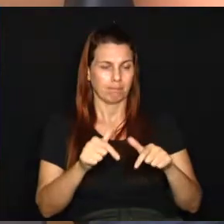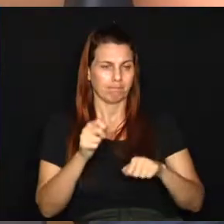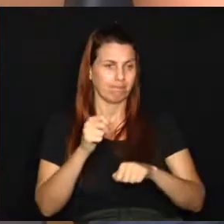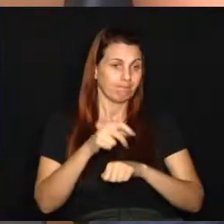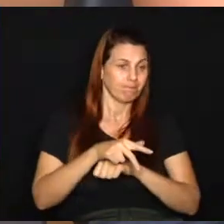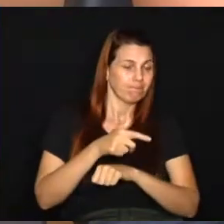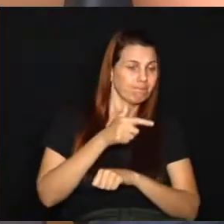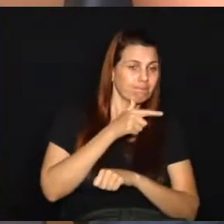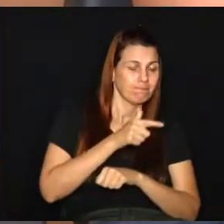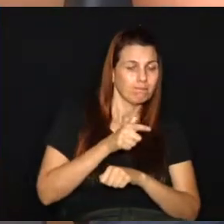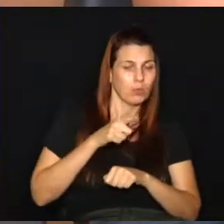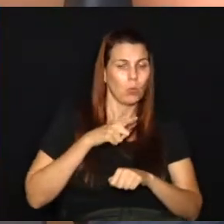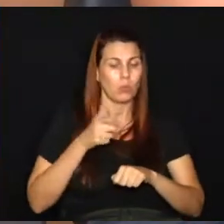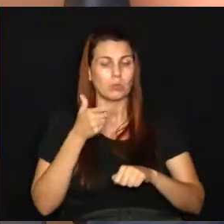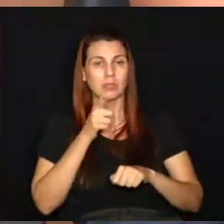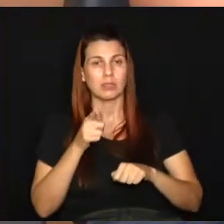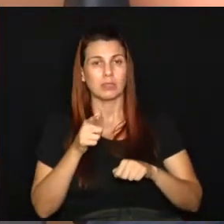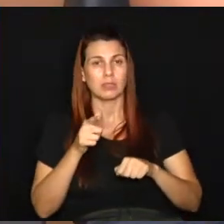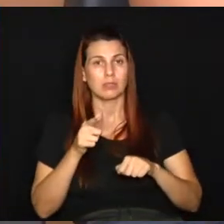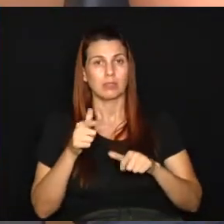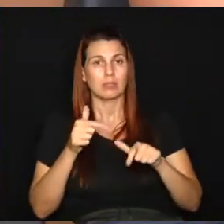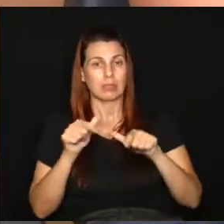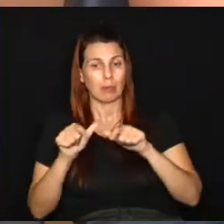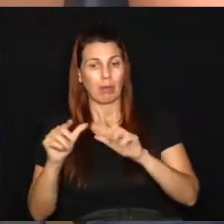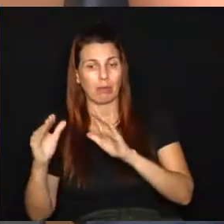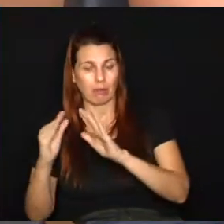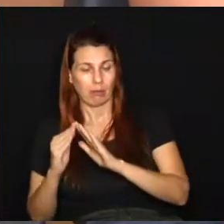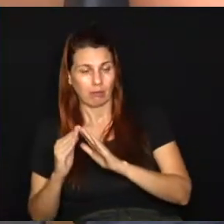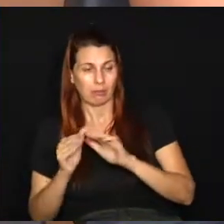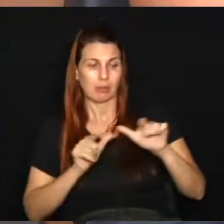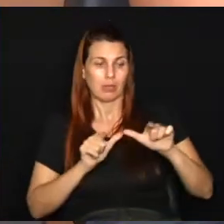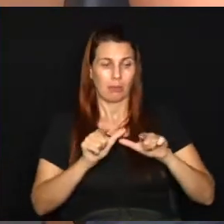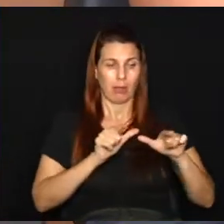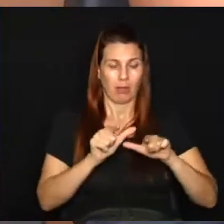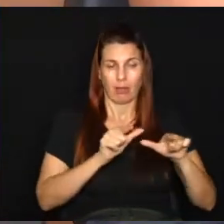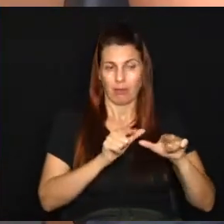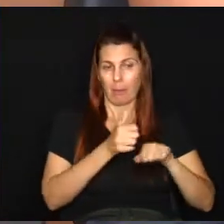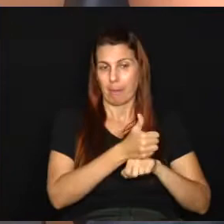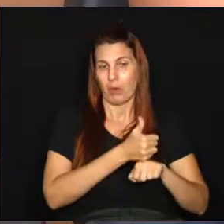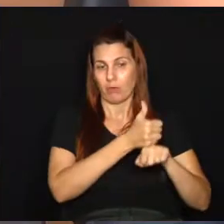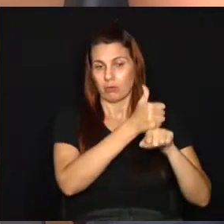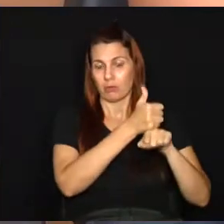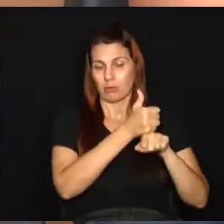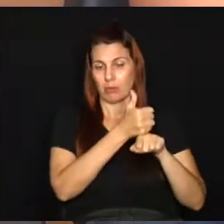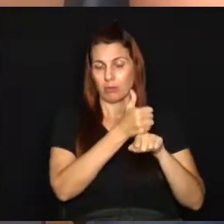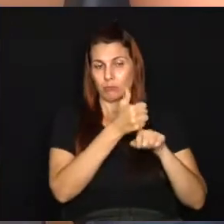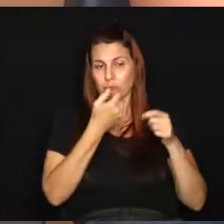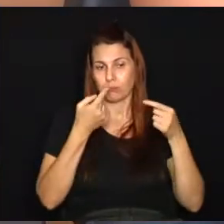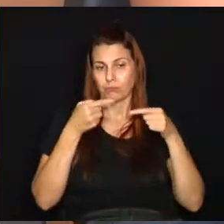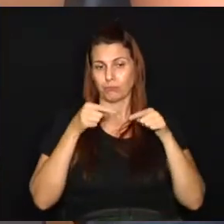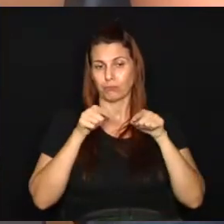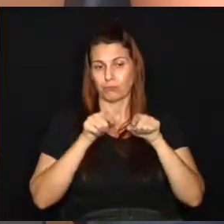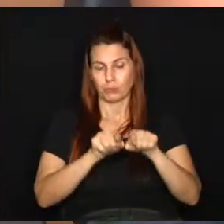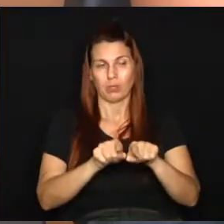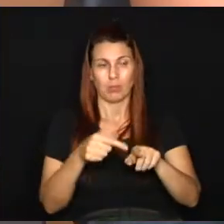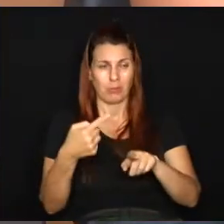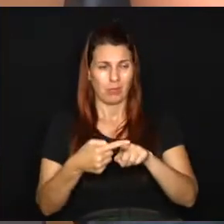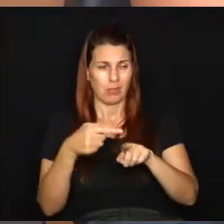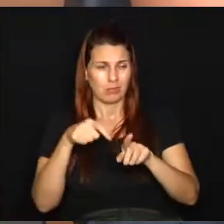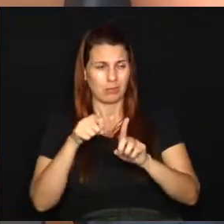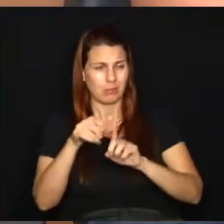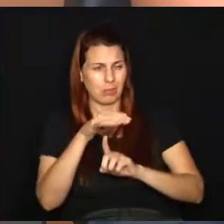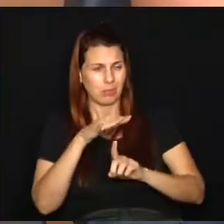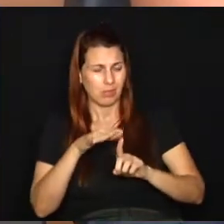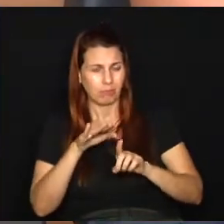fazer essa conciliação com os trabalhos de casa e os trabalhos profissionais, porque a gente vive nessa sociedade